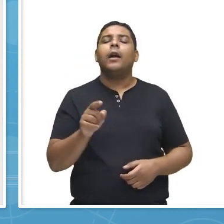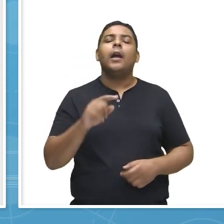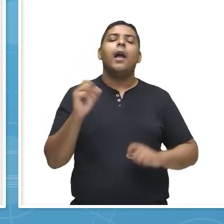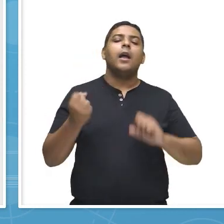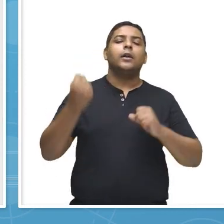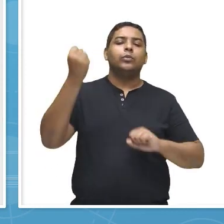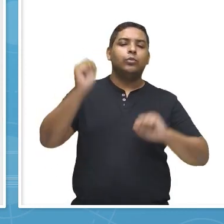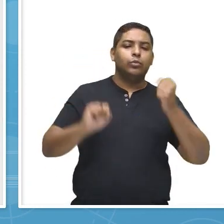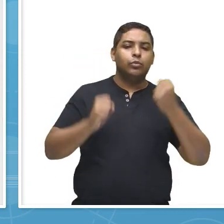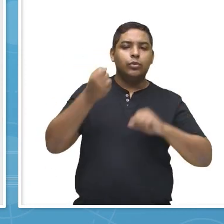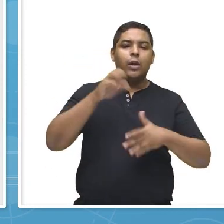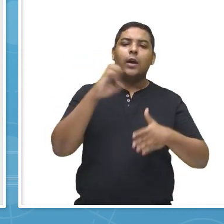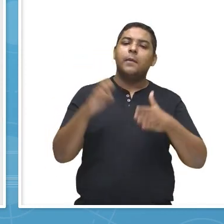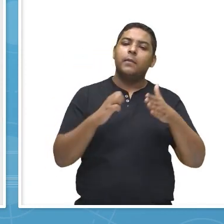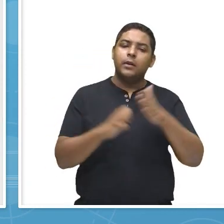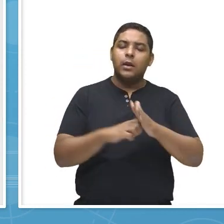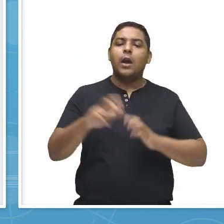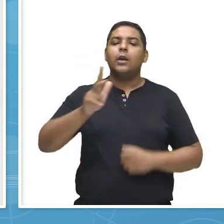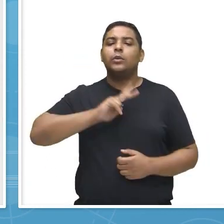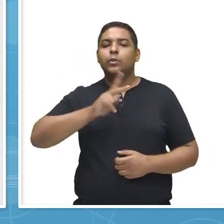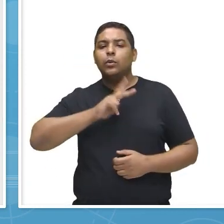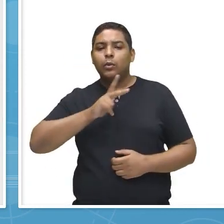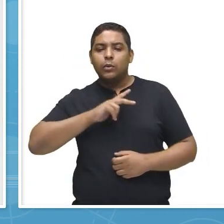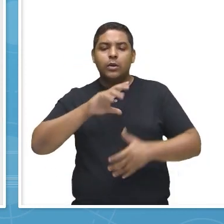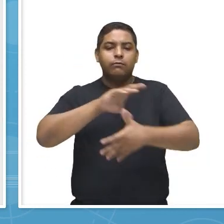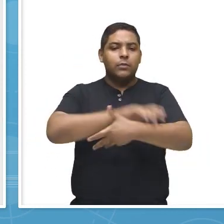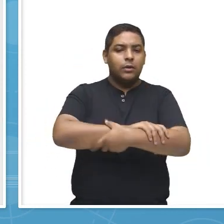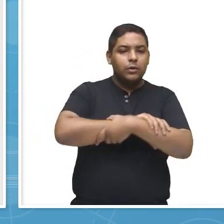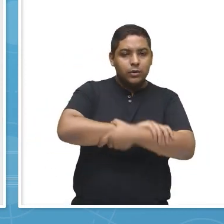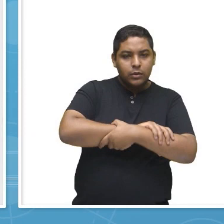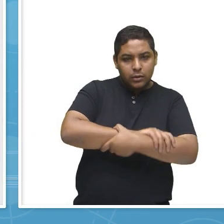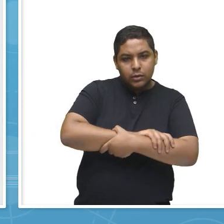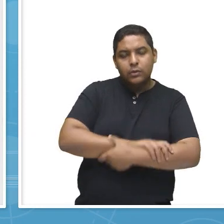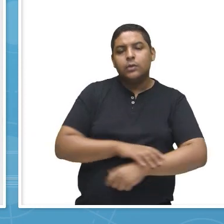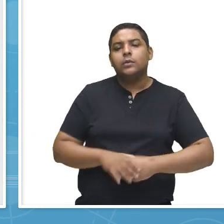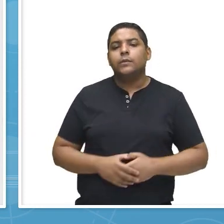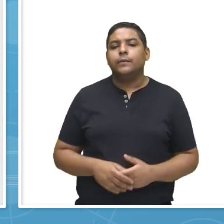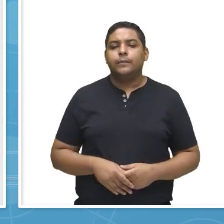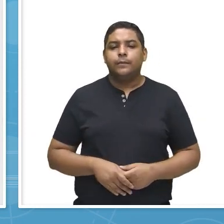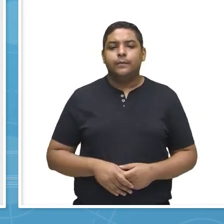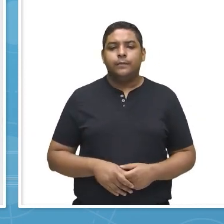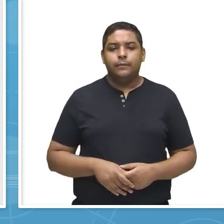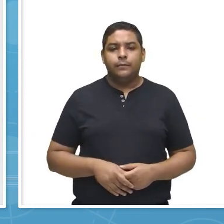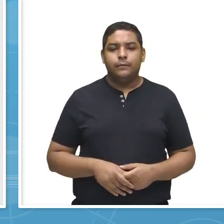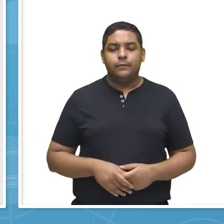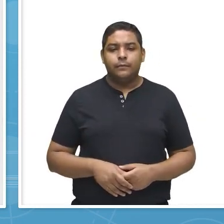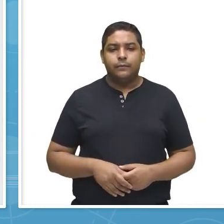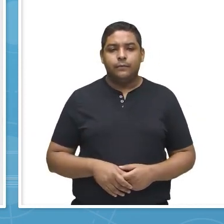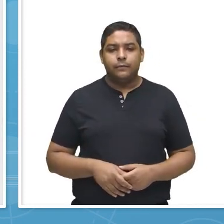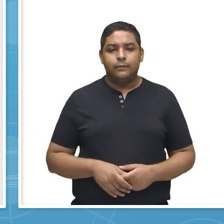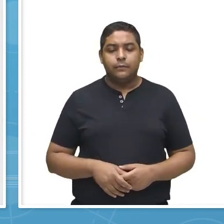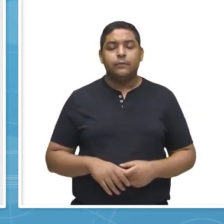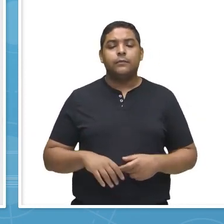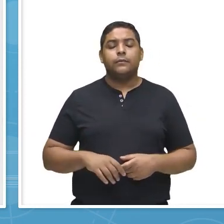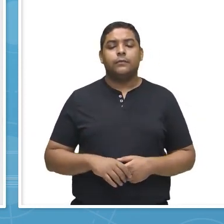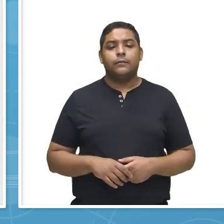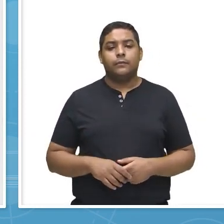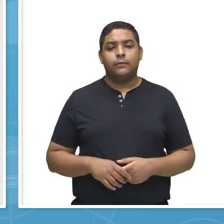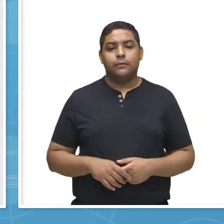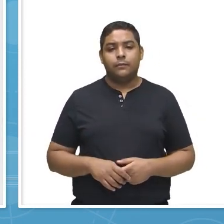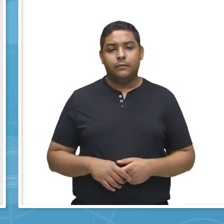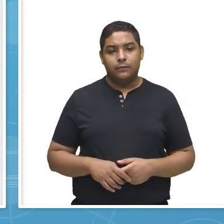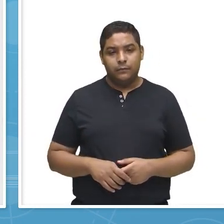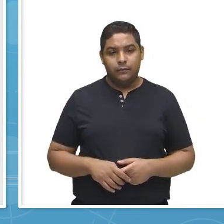a empresa, é o dono, é o acionista, é o sócio, tá? No sistema capitalista, a gente tem